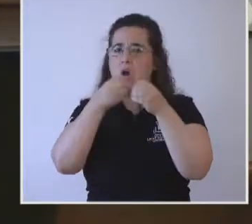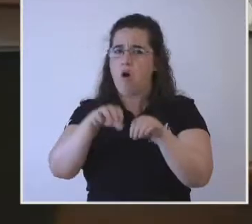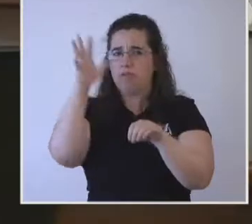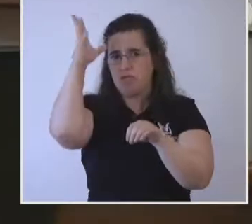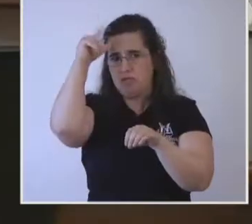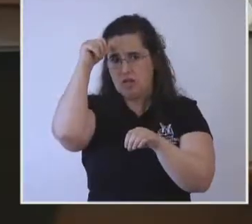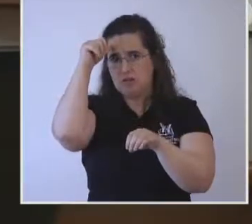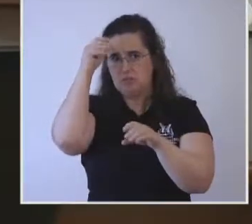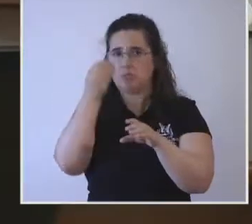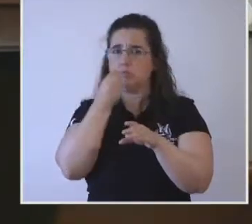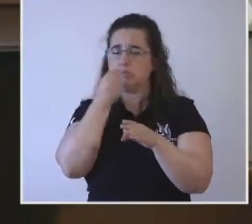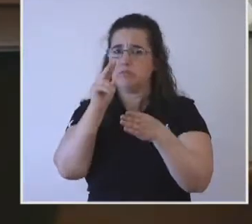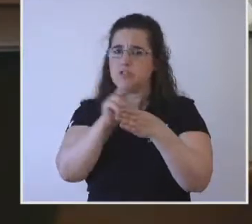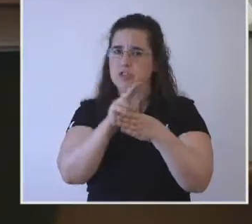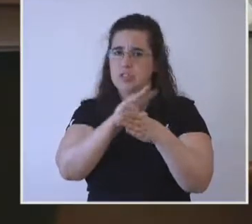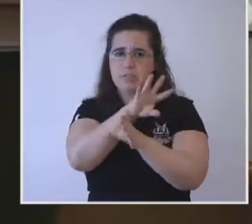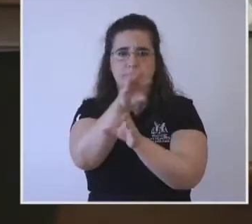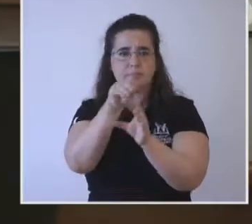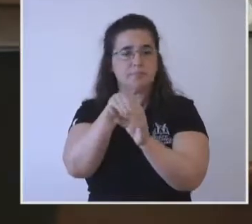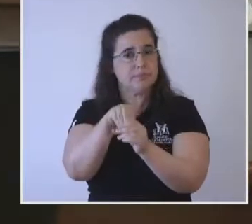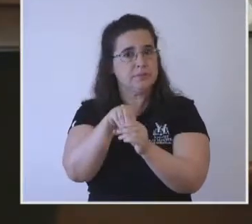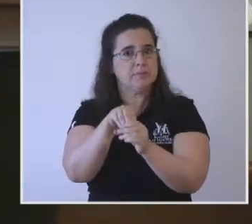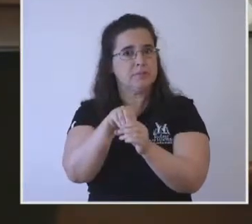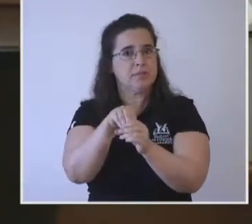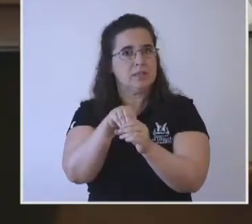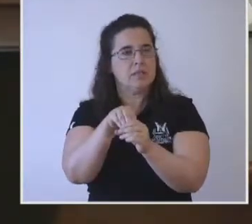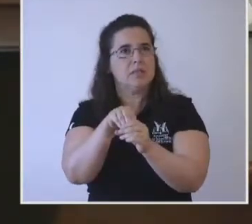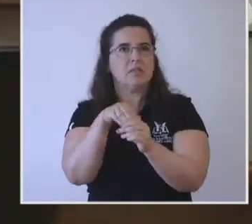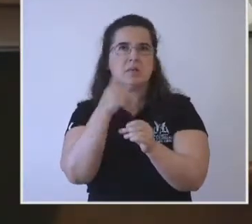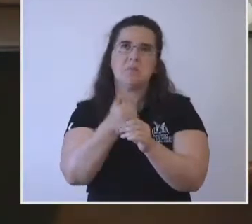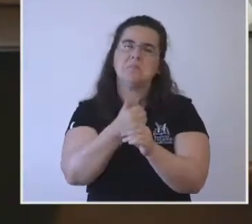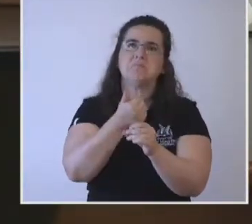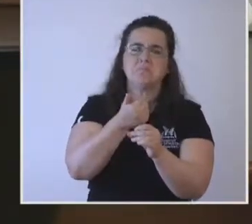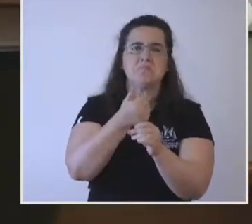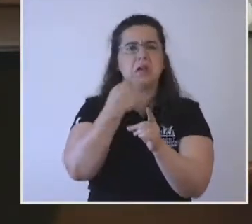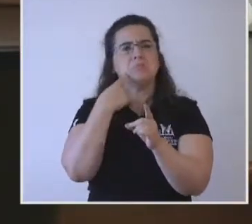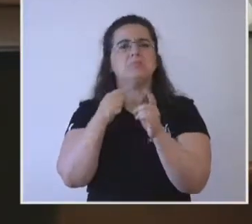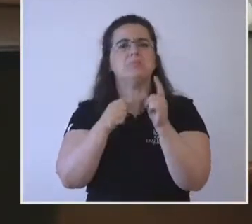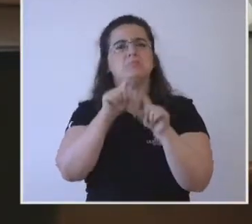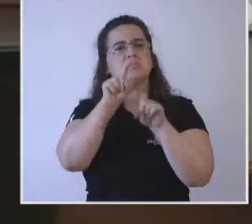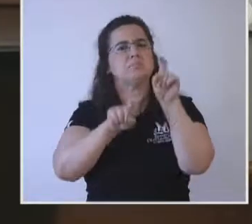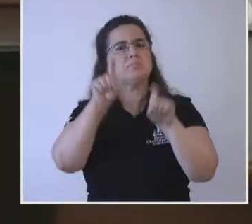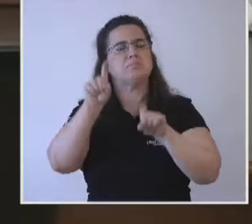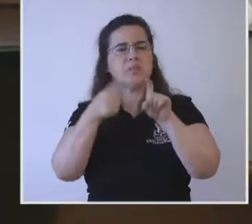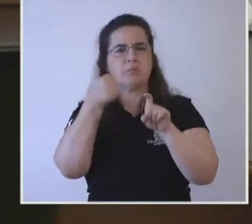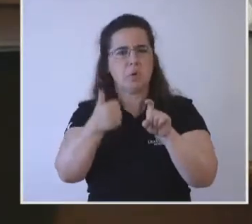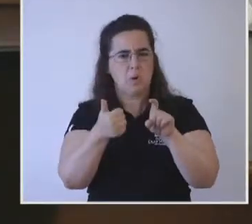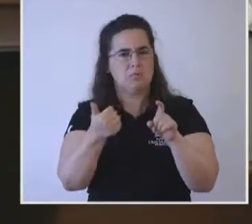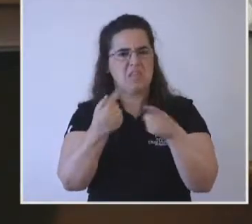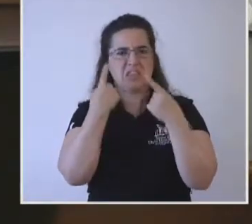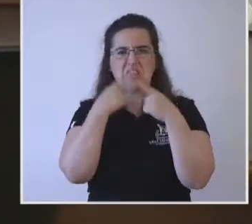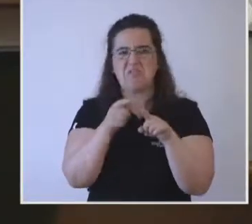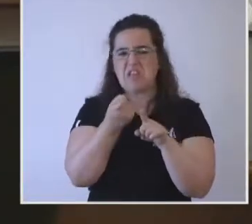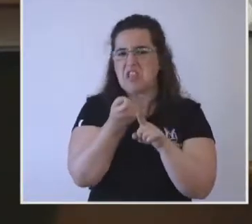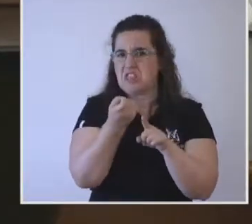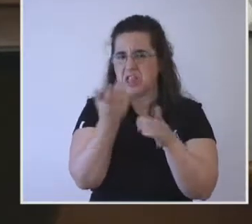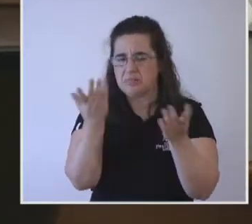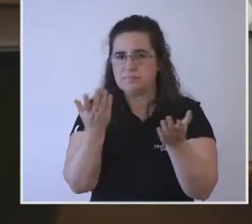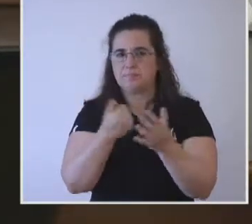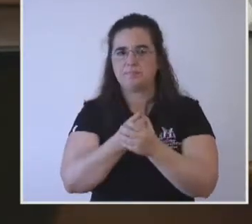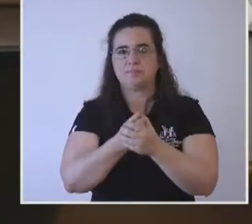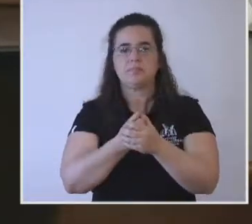que os pesco-vegetarianos. Parece, porque se forem olhar para aquela linha, a diferença é